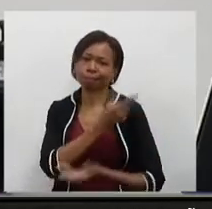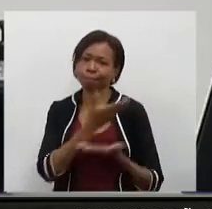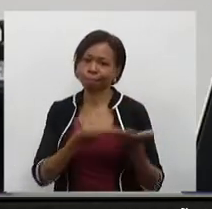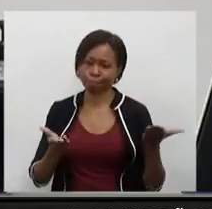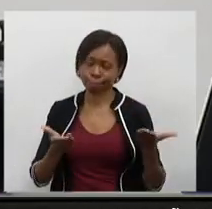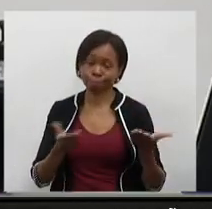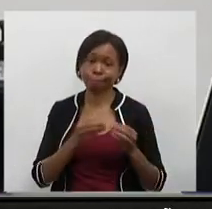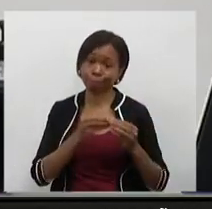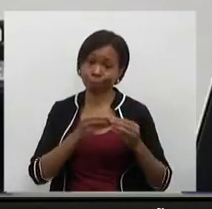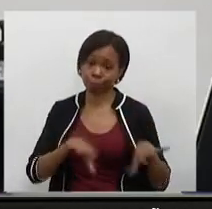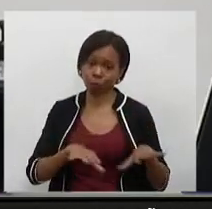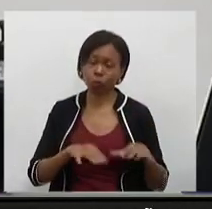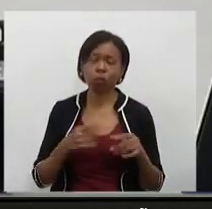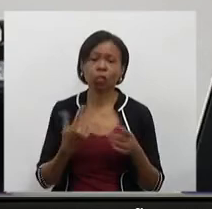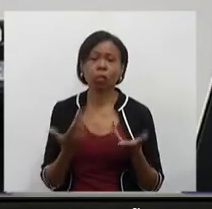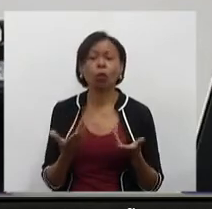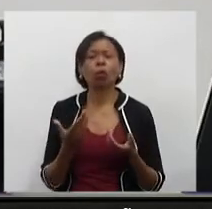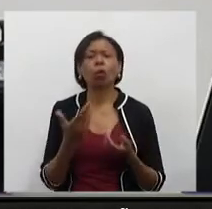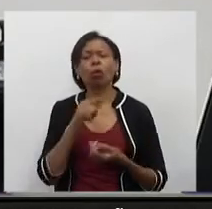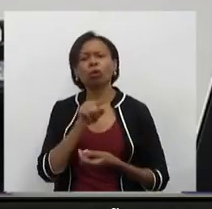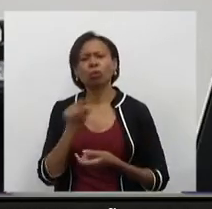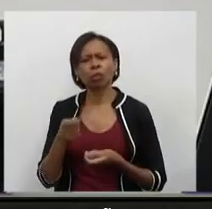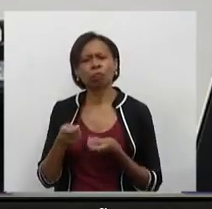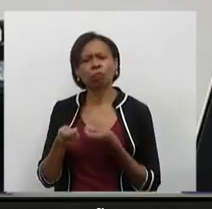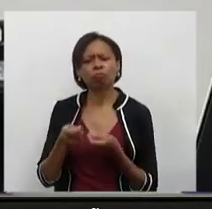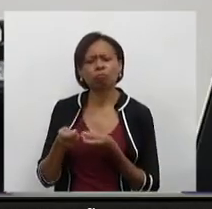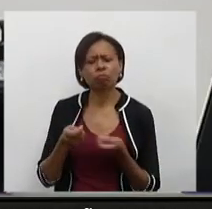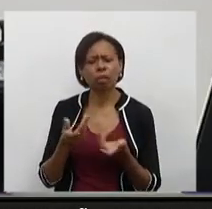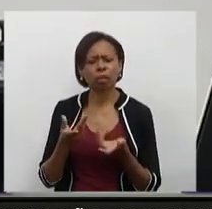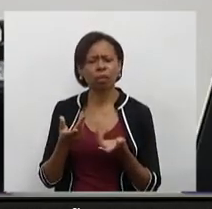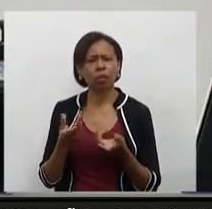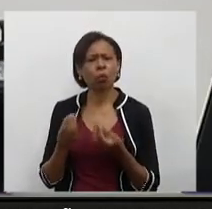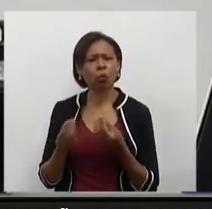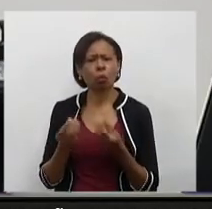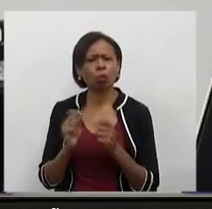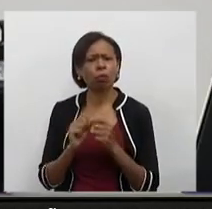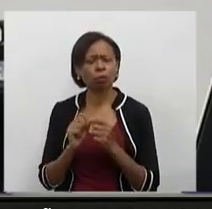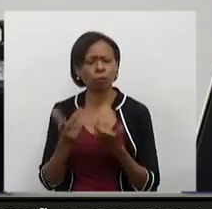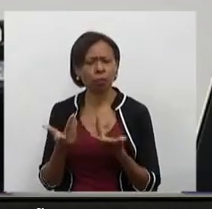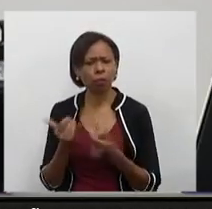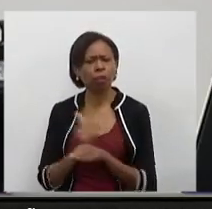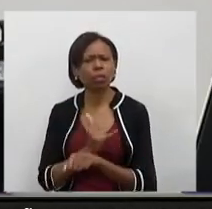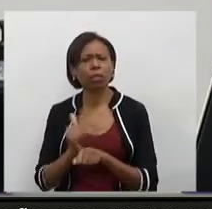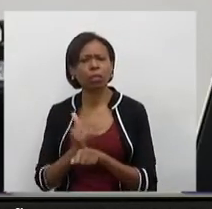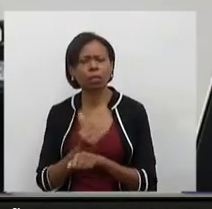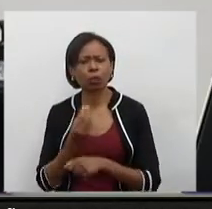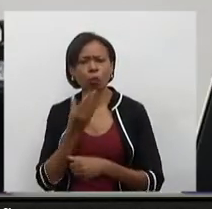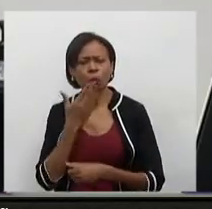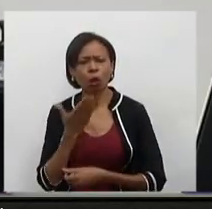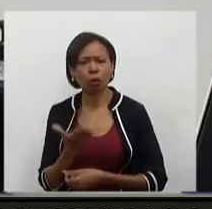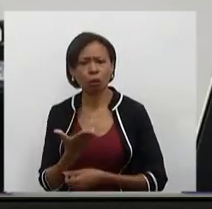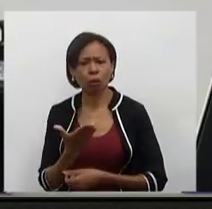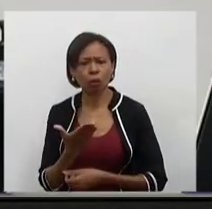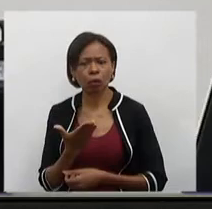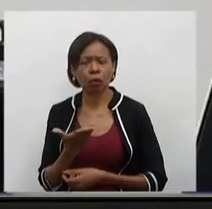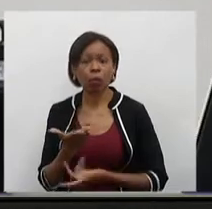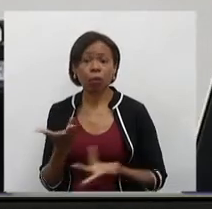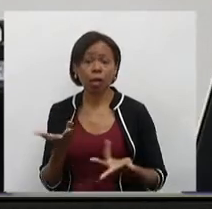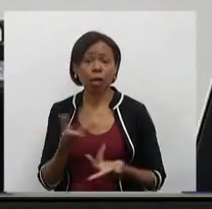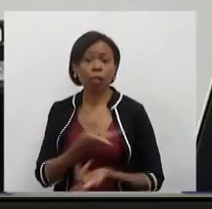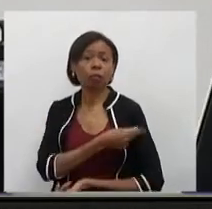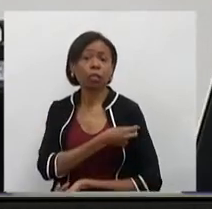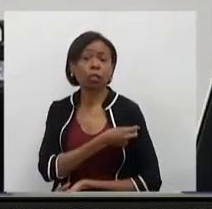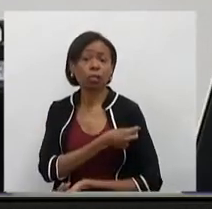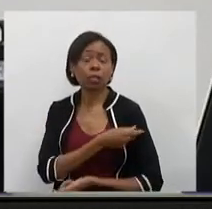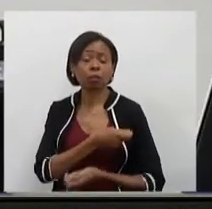o procedimento vocês estão consolidando para atender os municípios com essas vacinas? Dessas novas remessas,